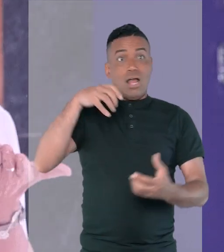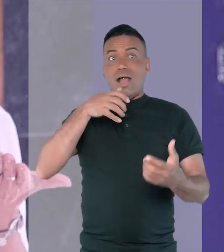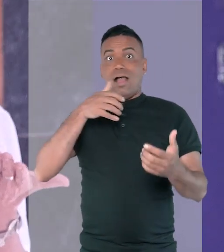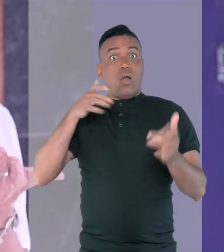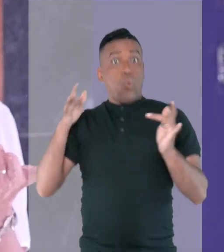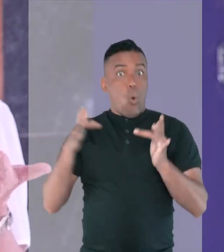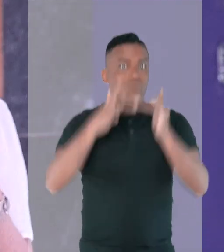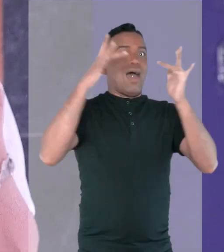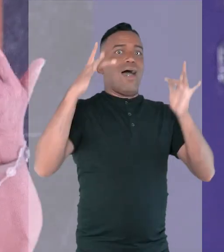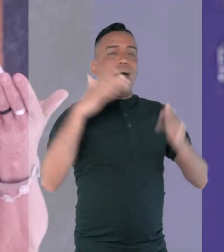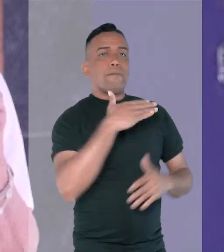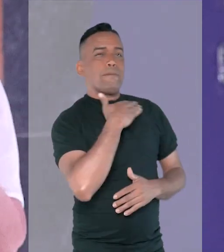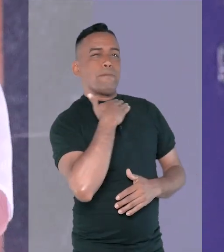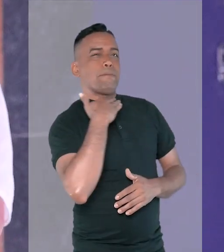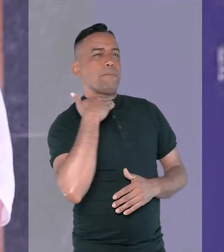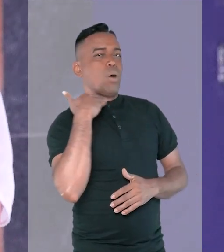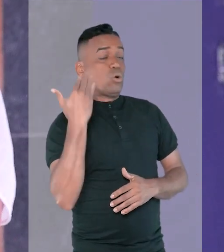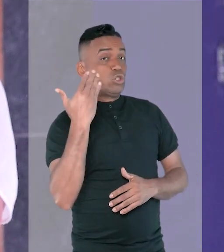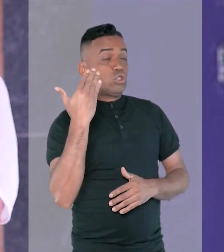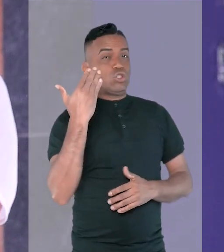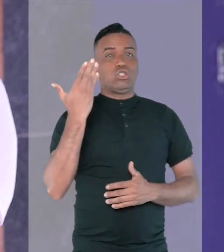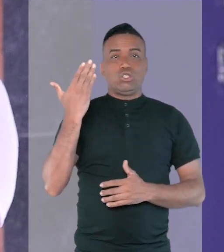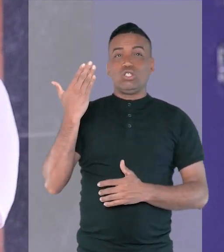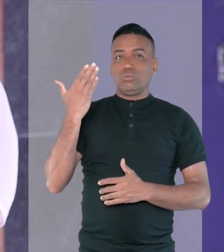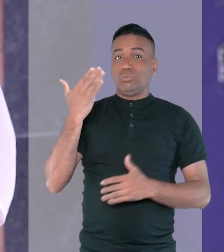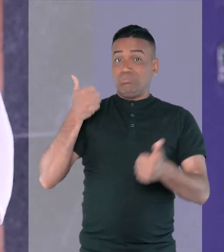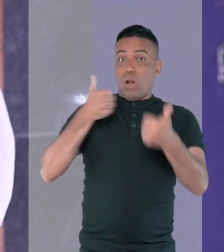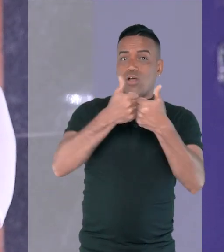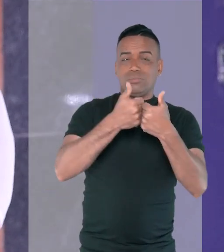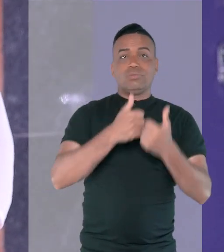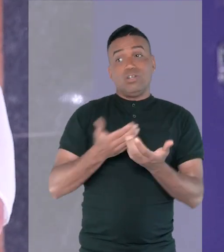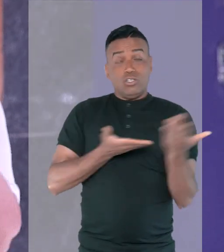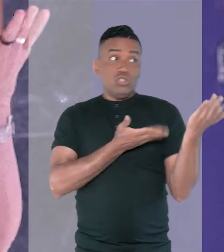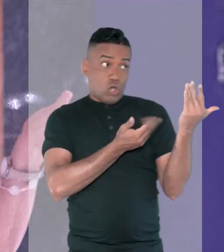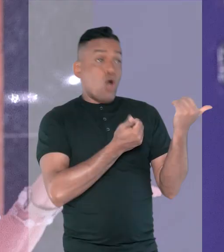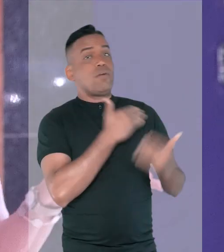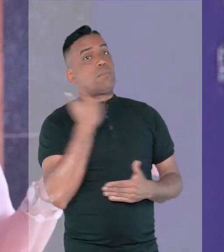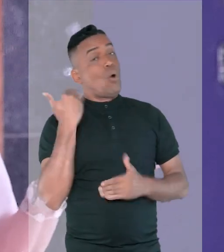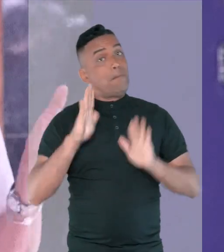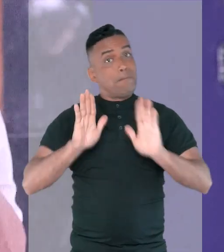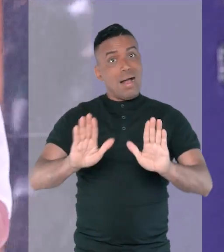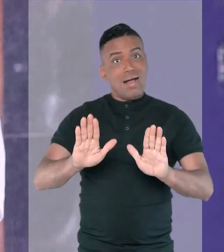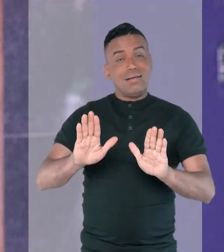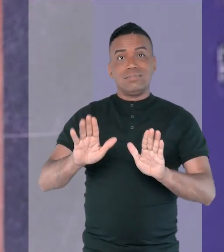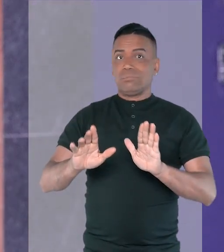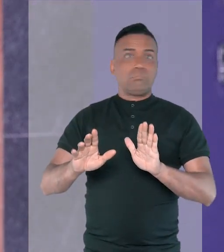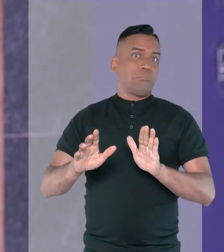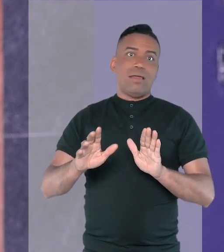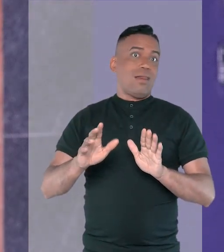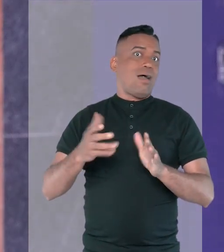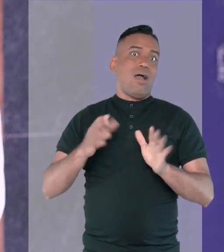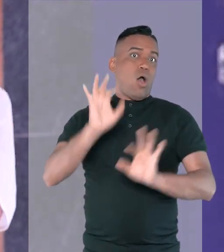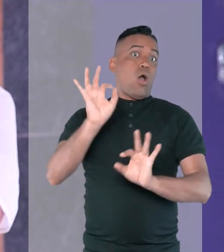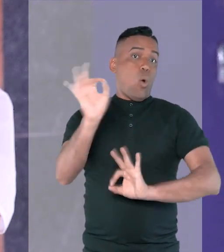a morte, é um confronto mais pessoal e mais próximo. Os jovens morrem, mas,